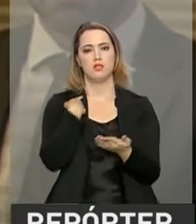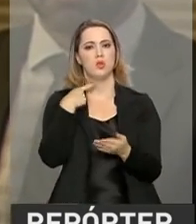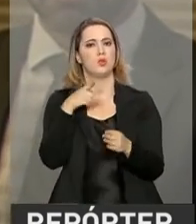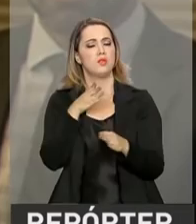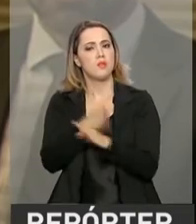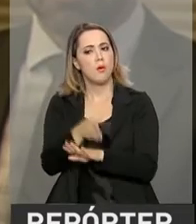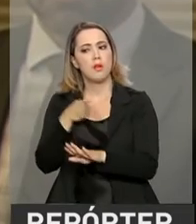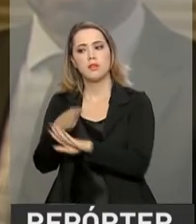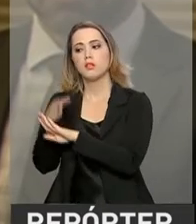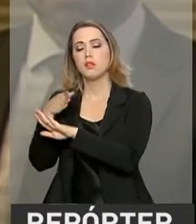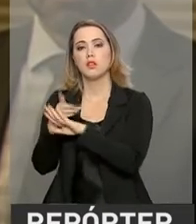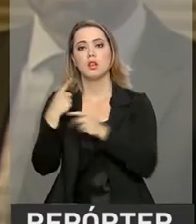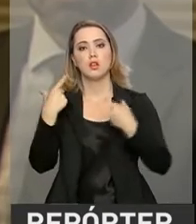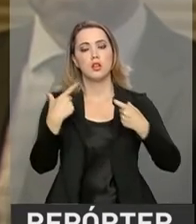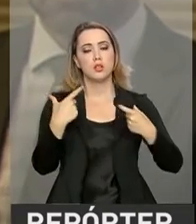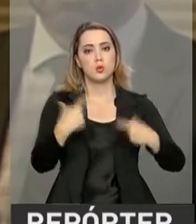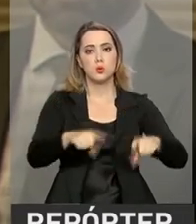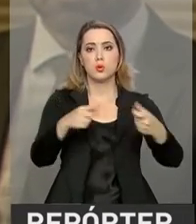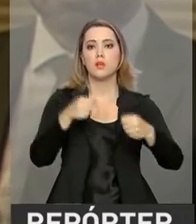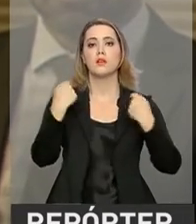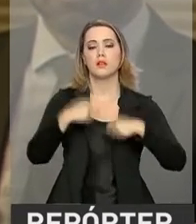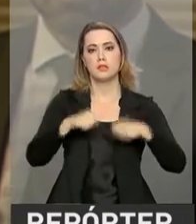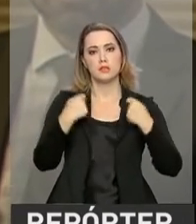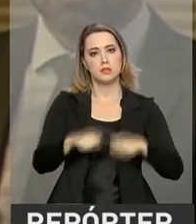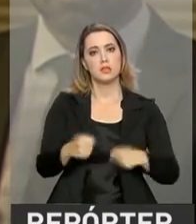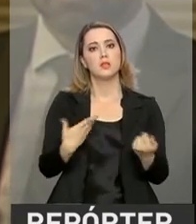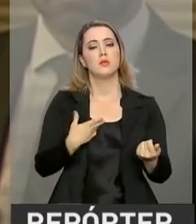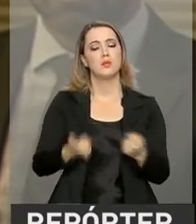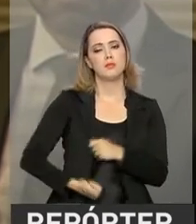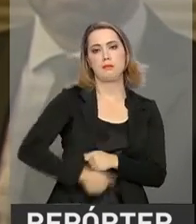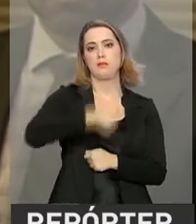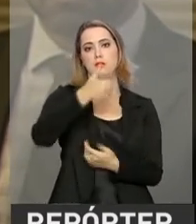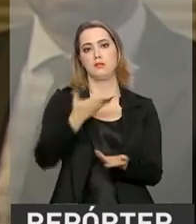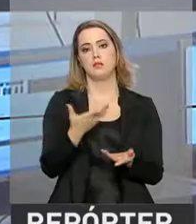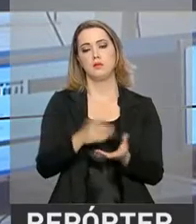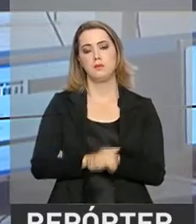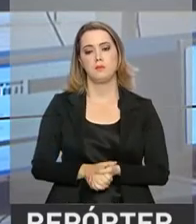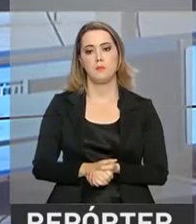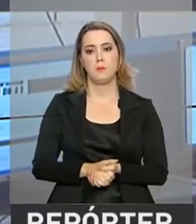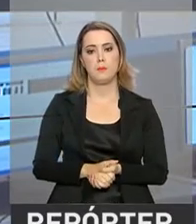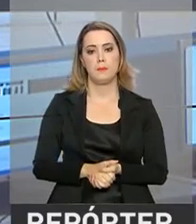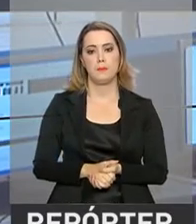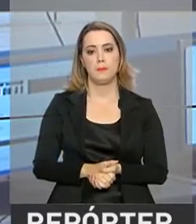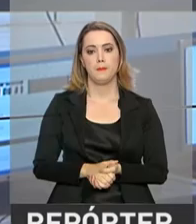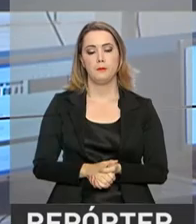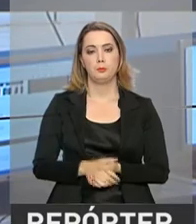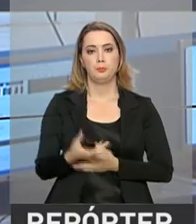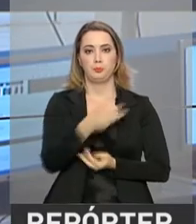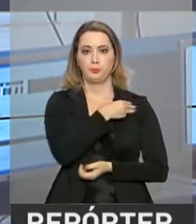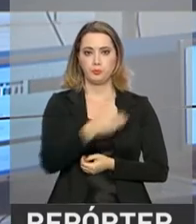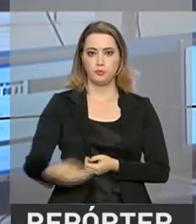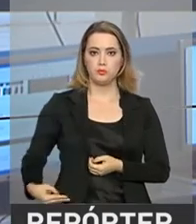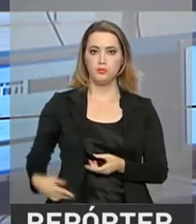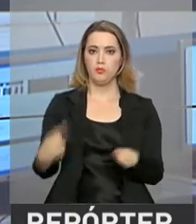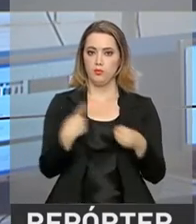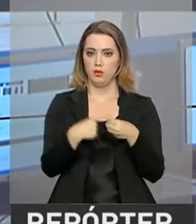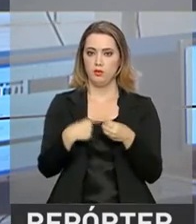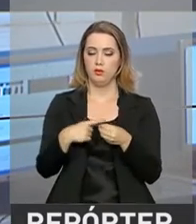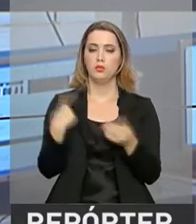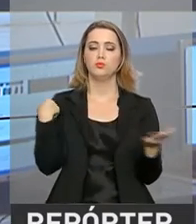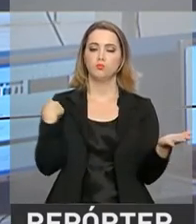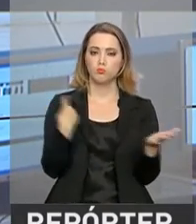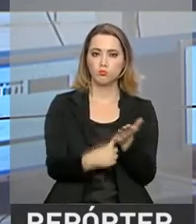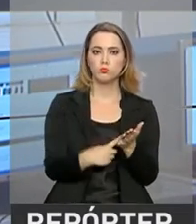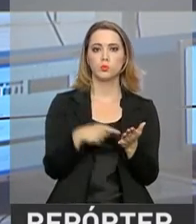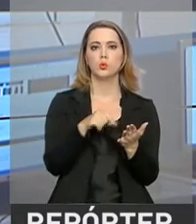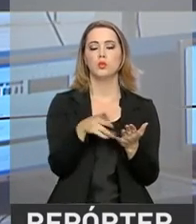de do défice de qualidade habitacional o ministro das cidades também afirmou que o